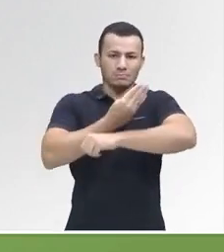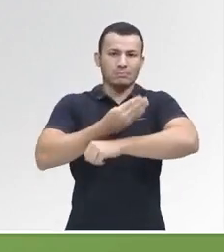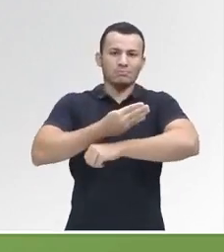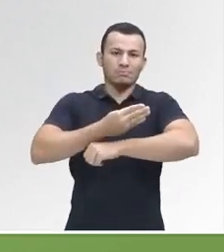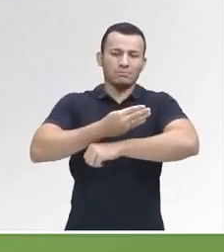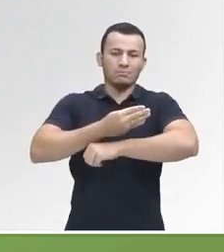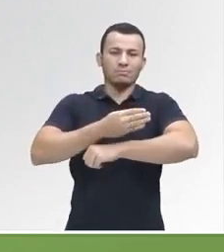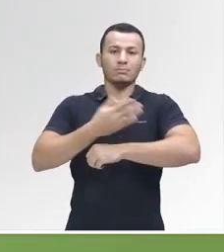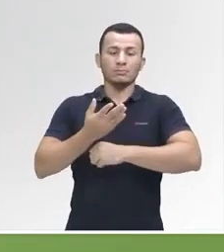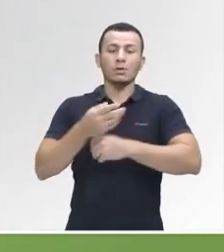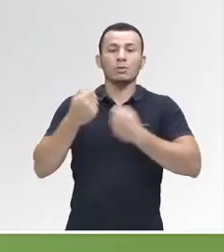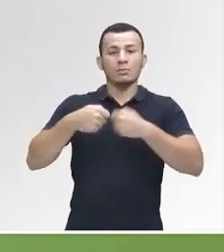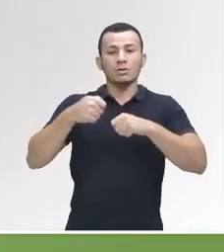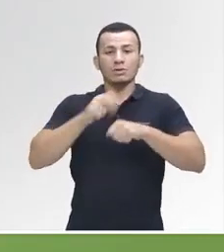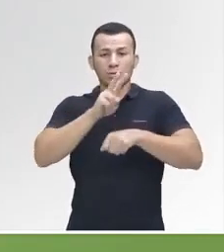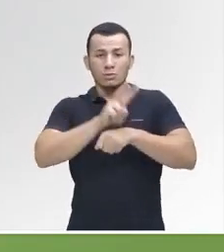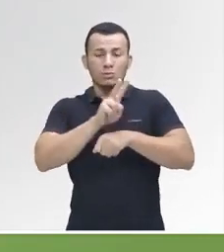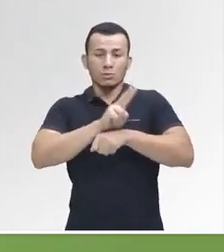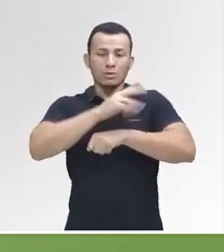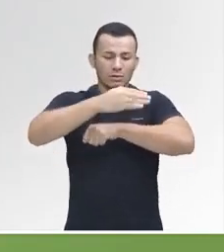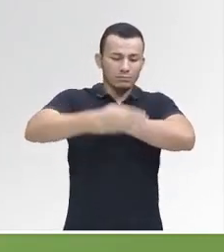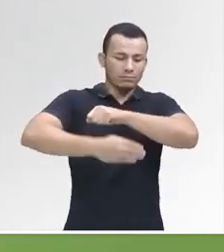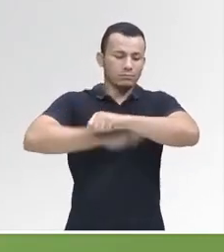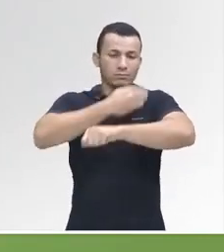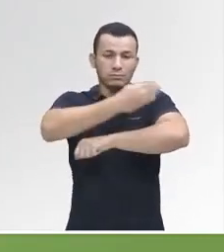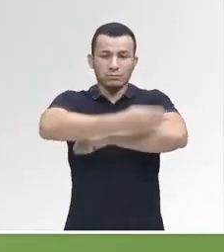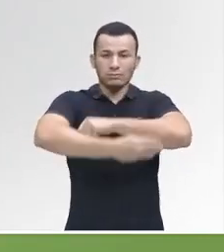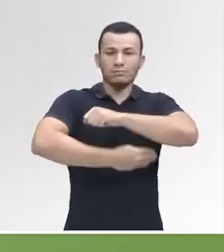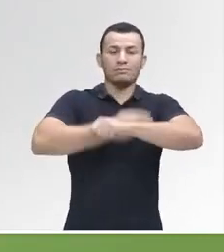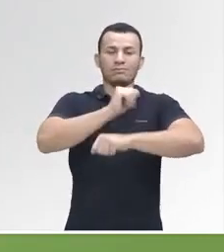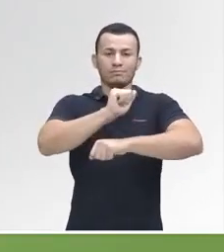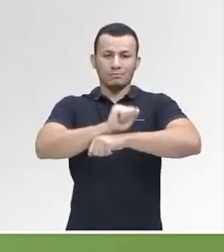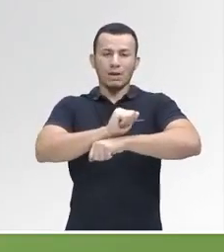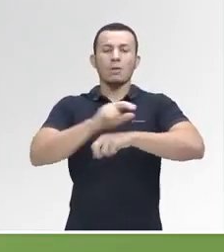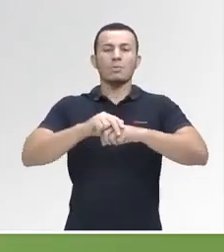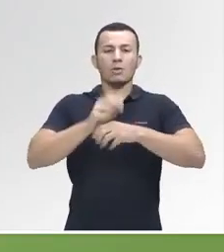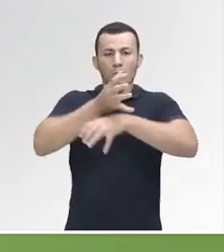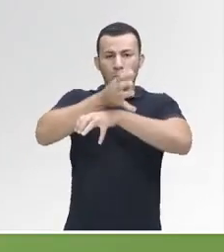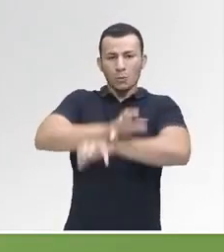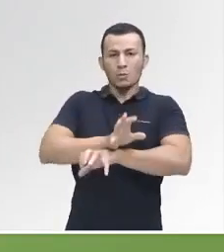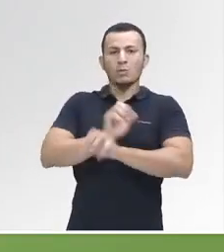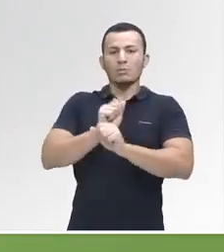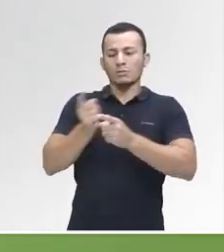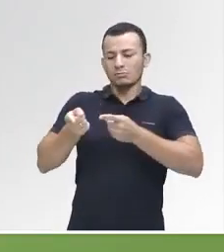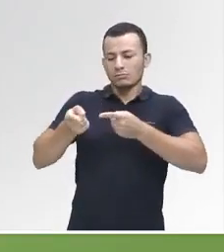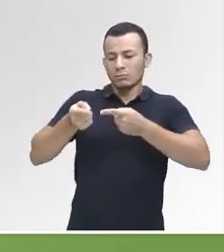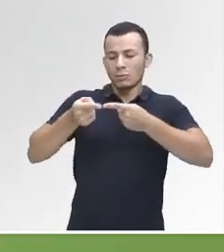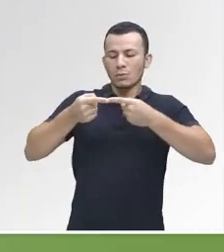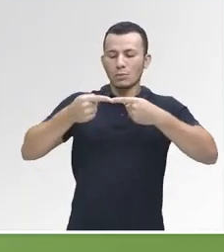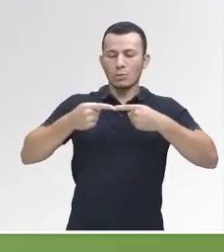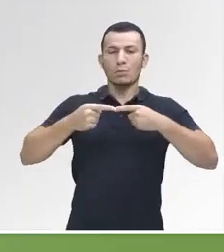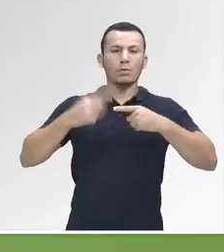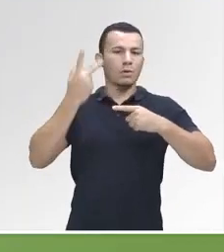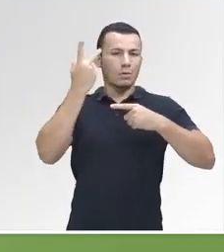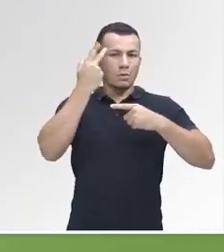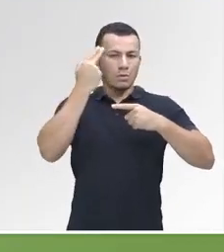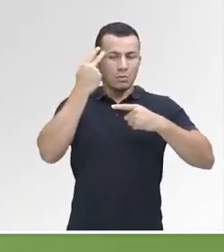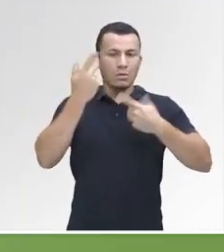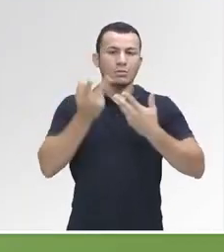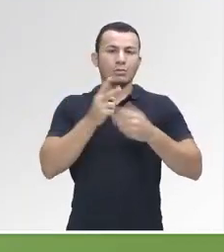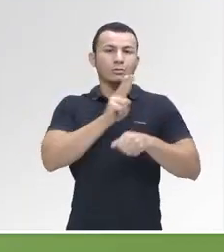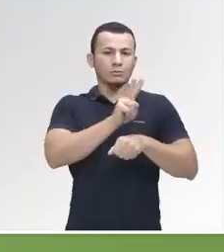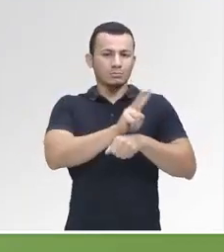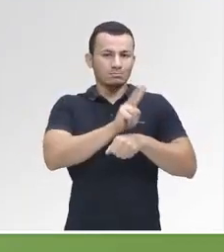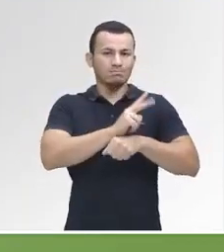fraturas precisam dessa imobilização, né, para que o osso se reconstitua e volte ao normal. Então, por isso que ele precisa